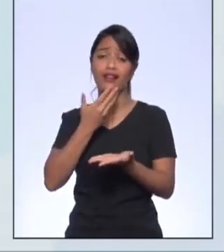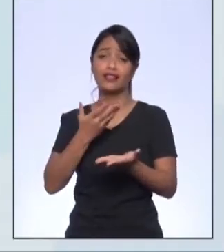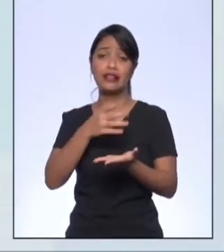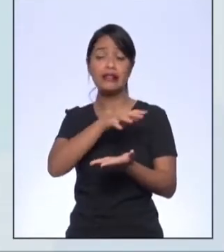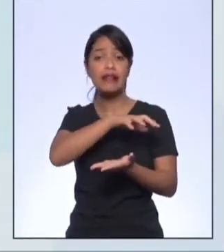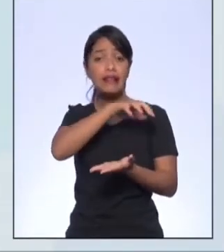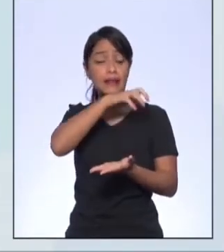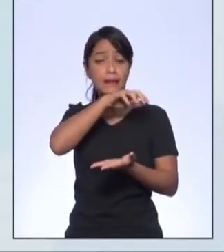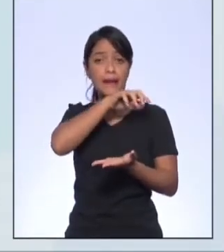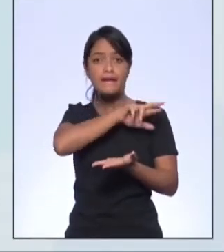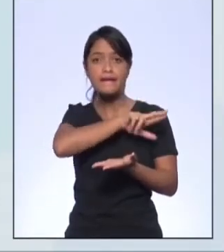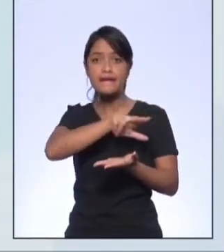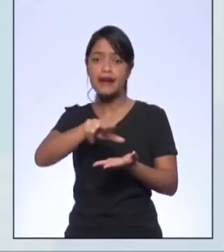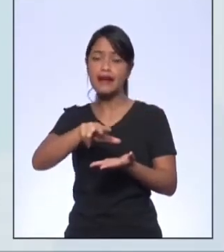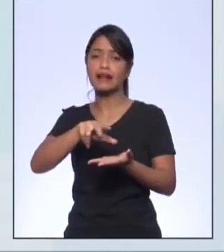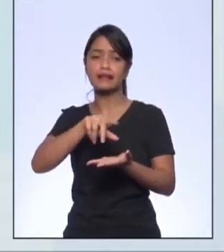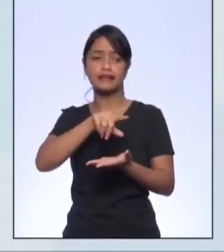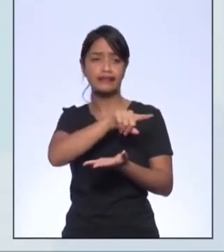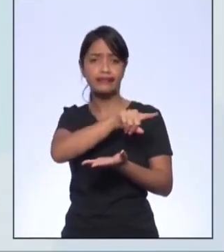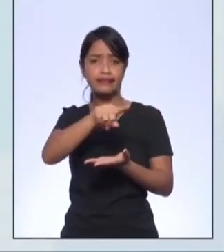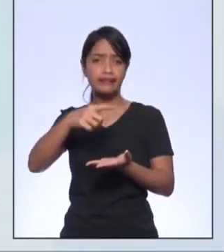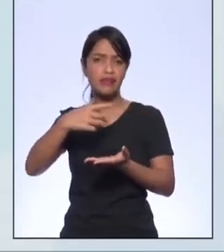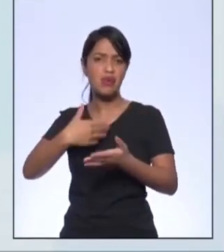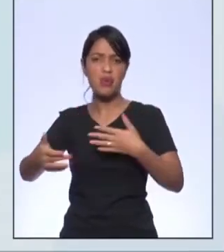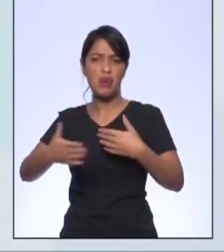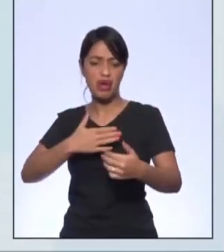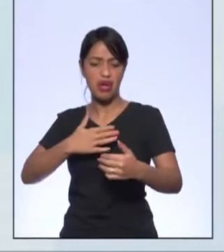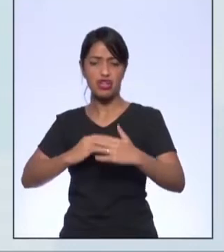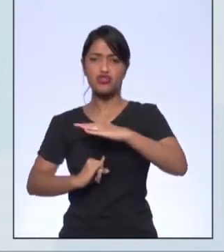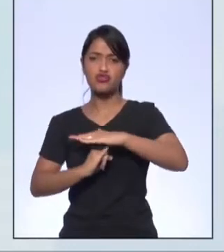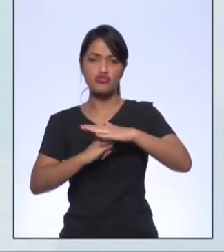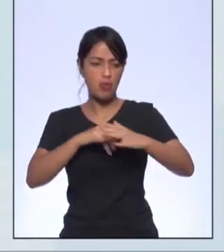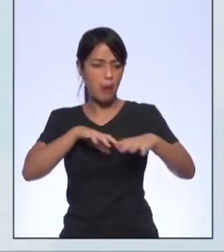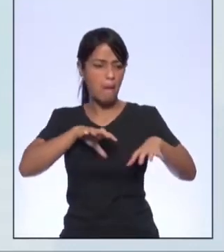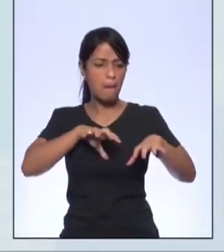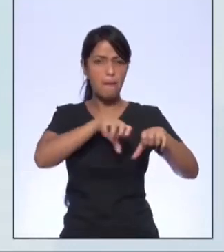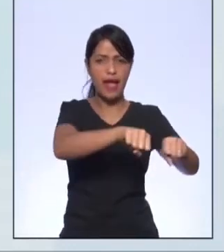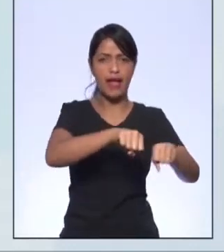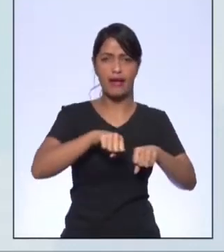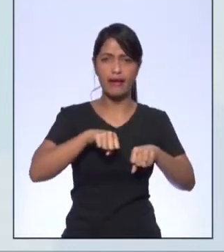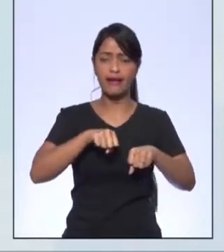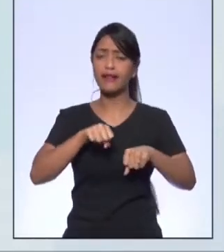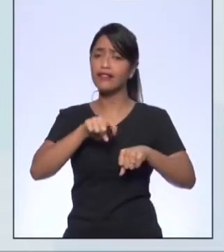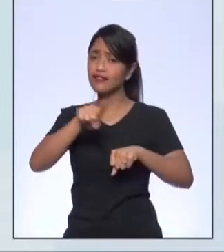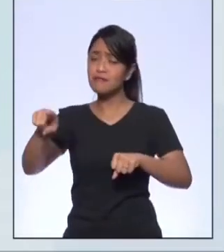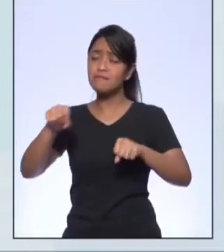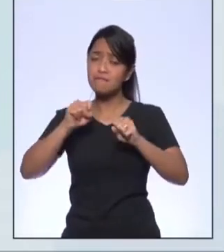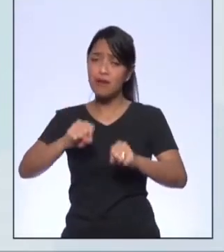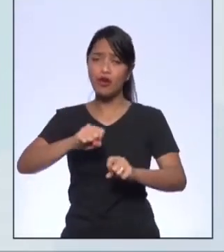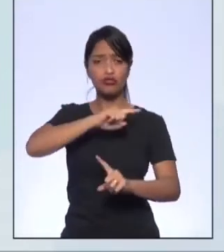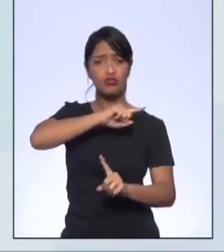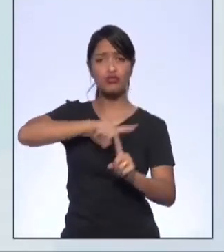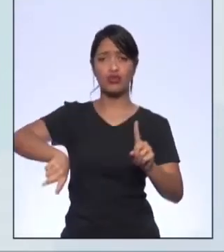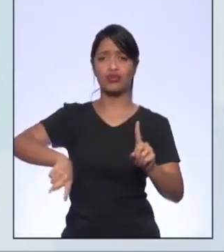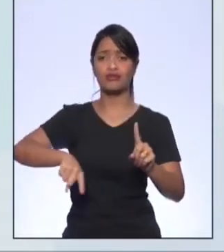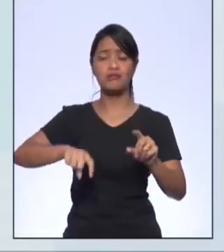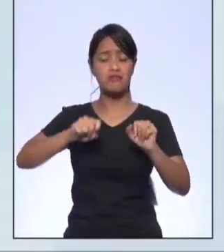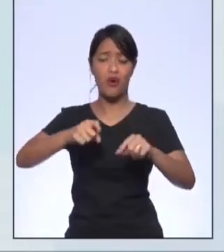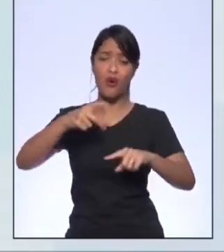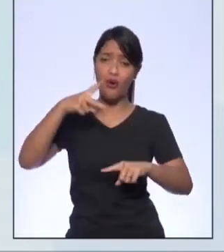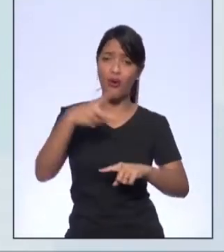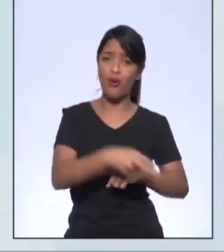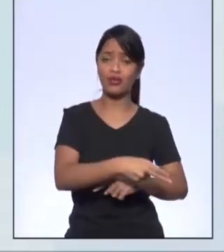desses animais, recrudescendo na aplicação da lei de crime inafiançável aos que praticam tal ato.